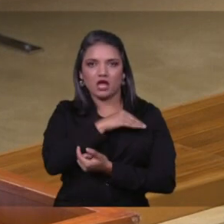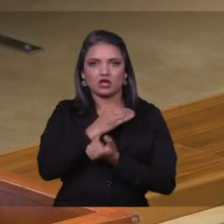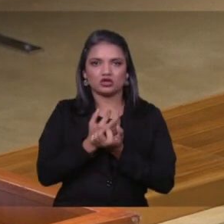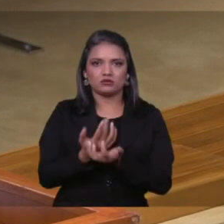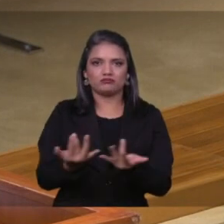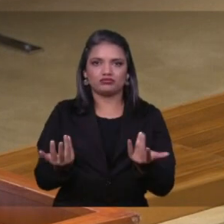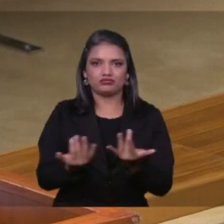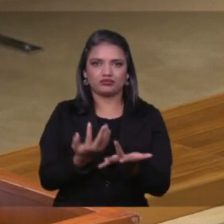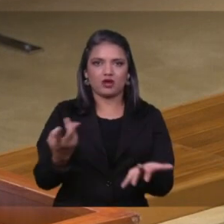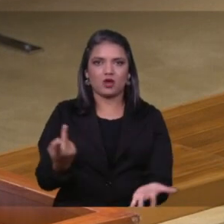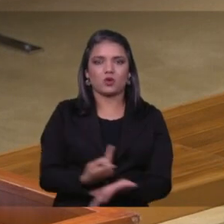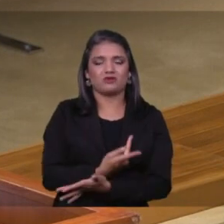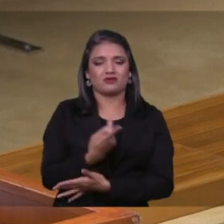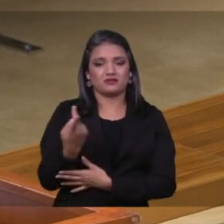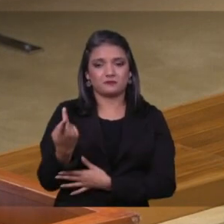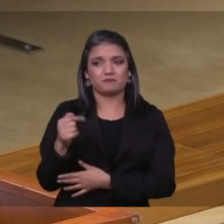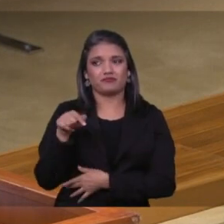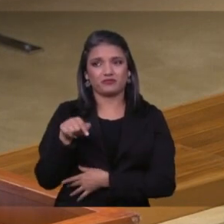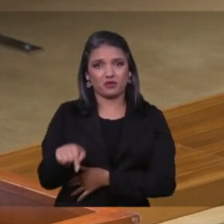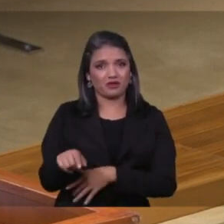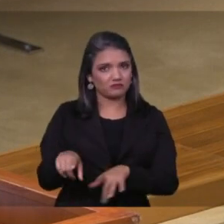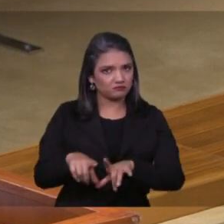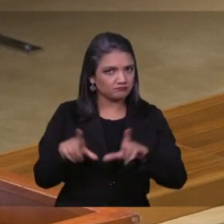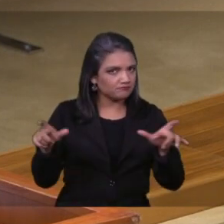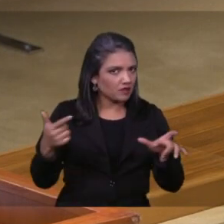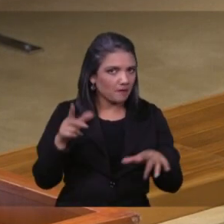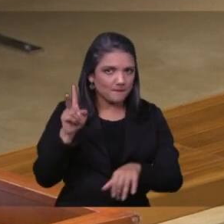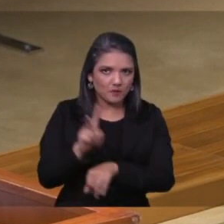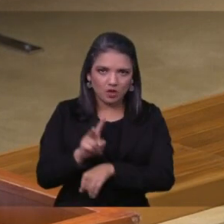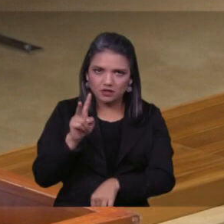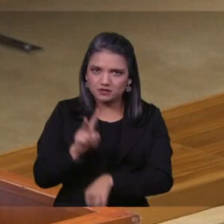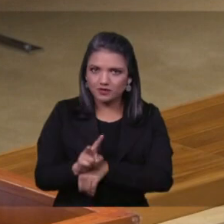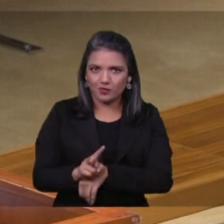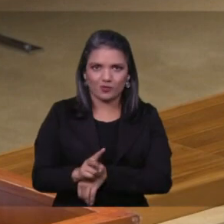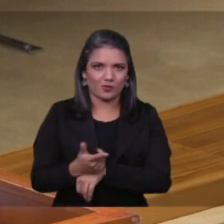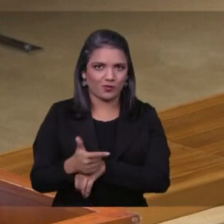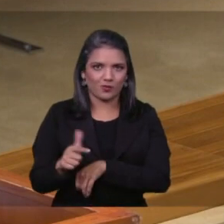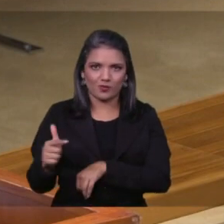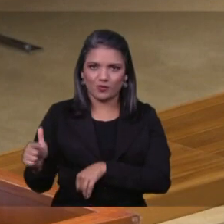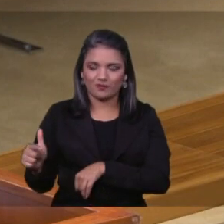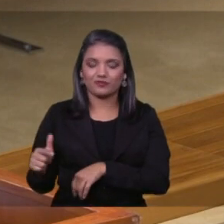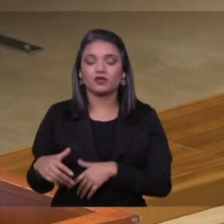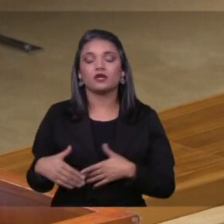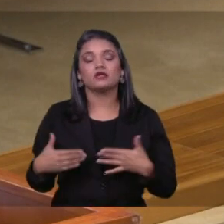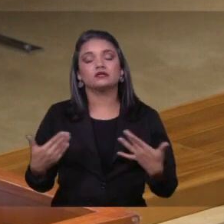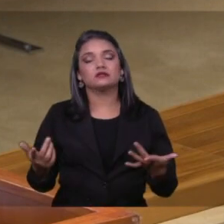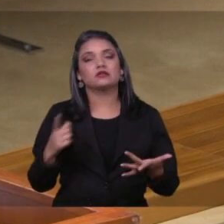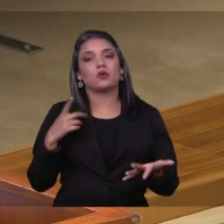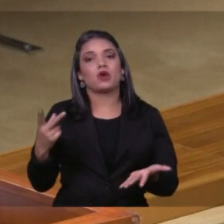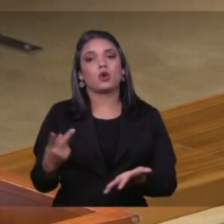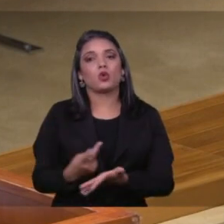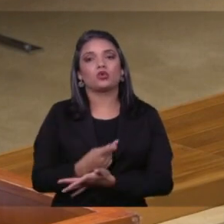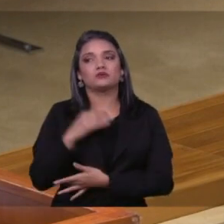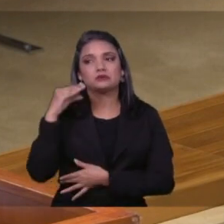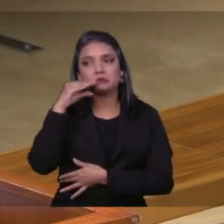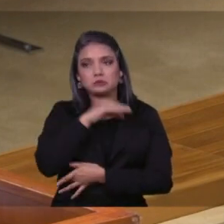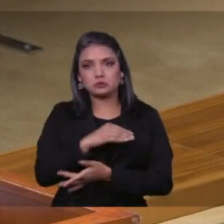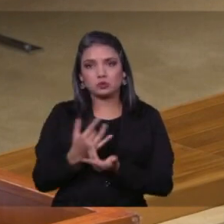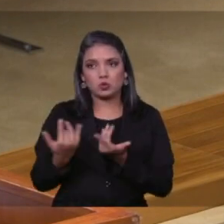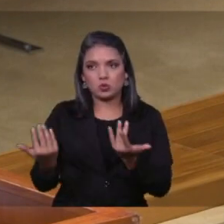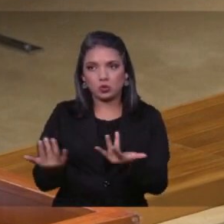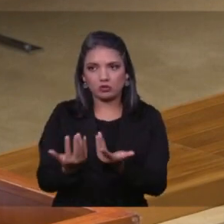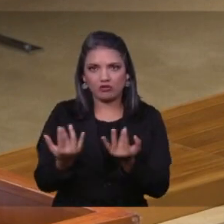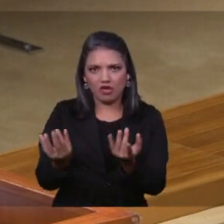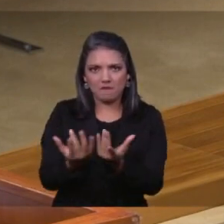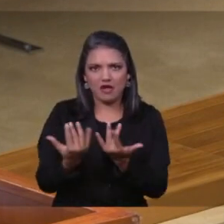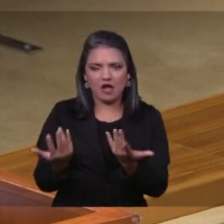maior parte do Pantanal brasileiro ainda permanece sem proteção. Além de queimadas, ameaçam severamente, como eu disse